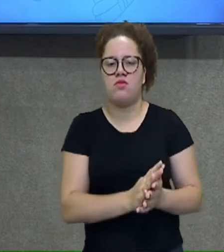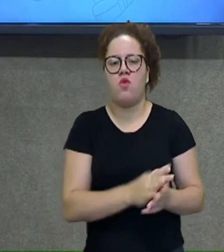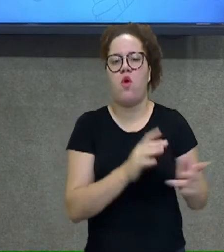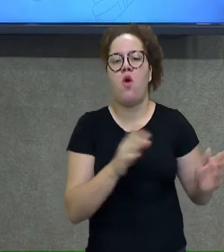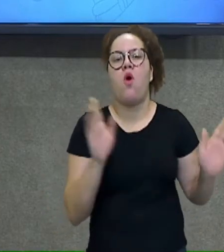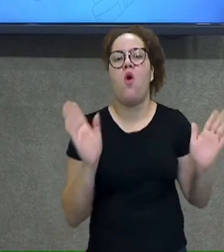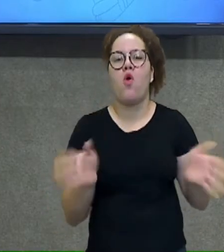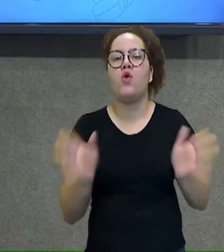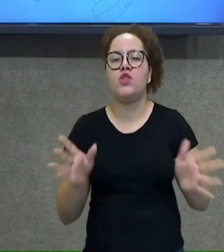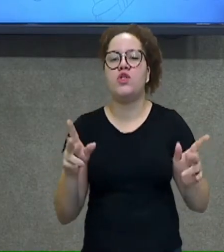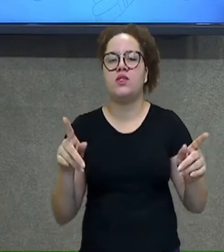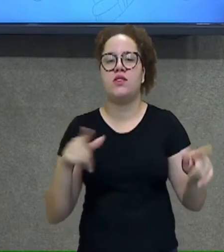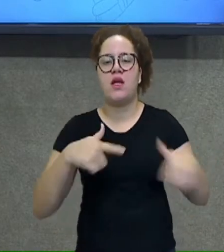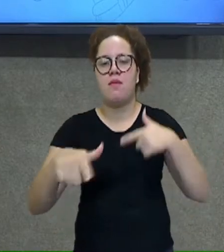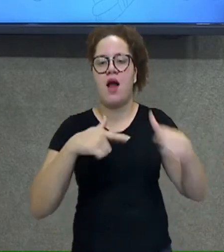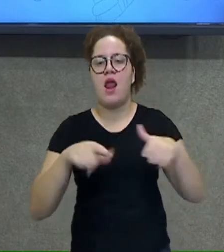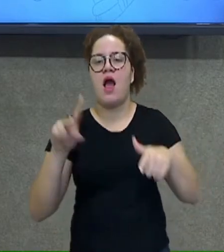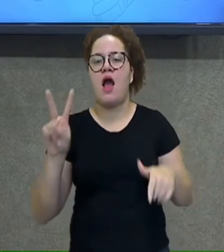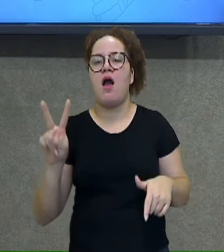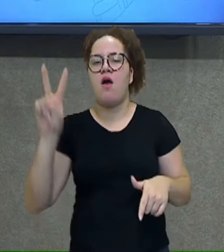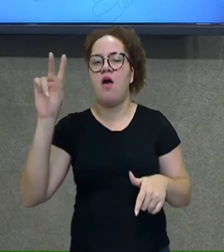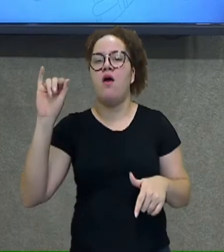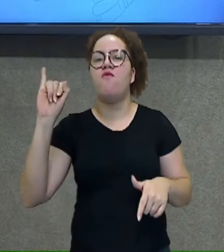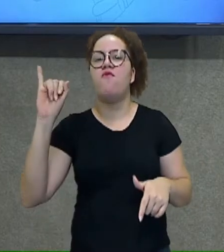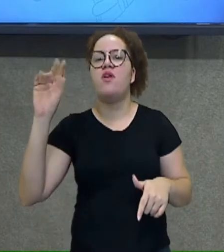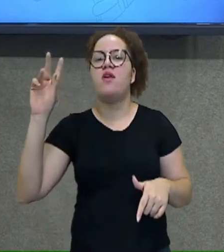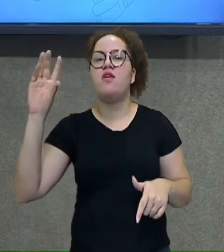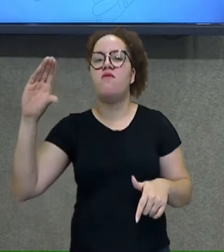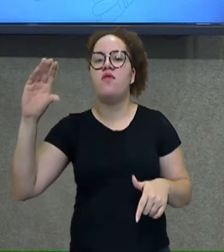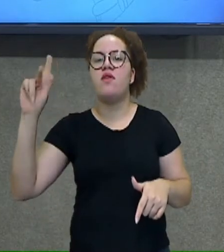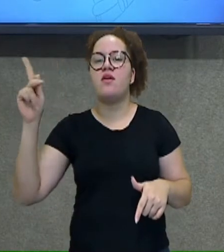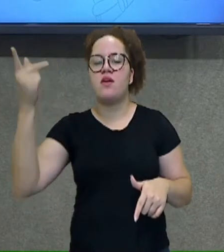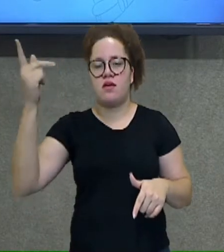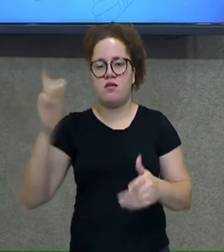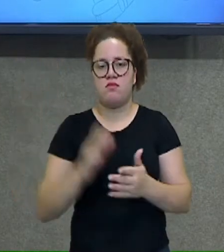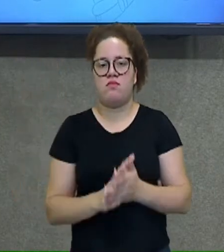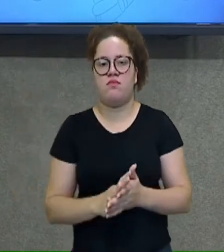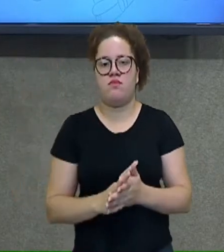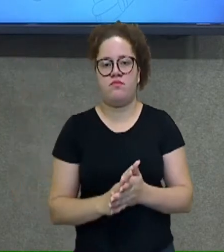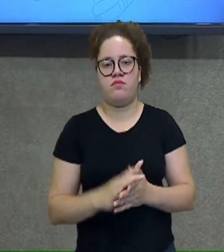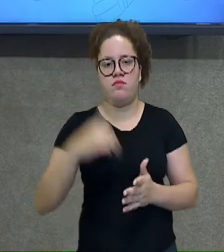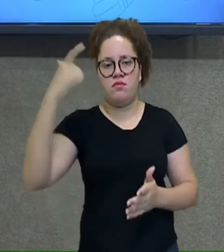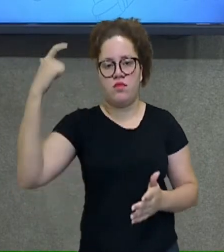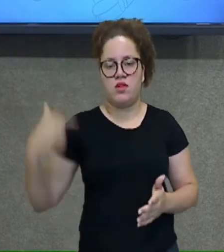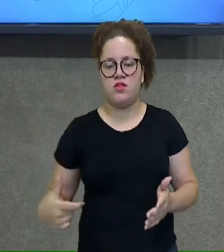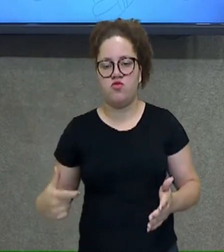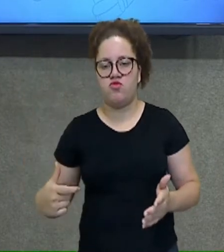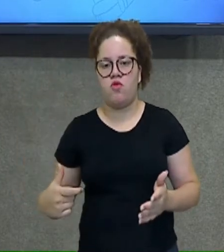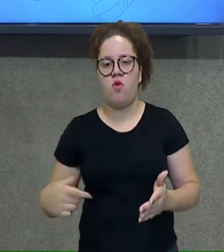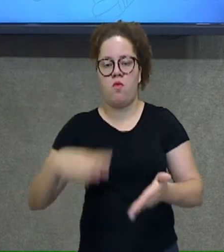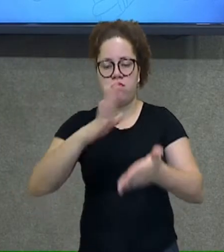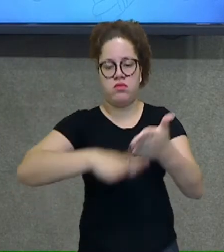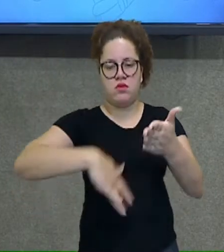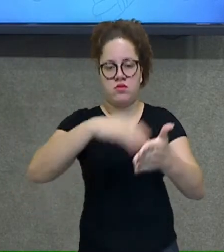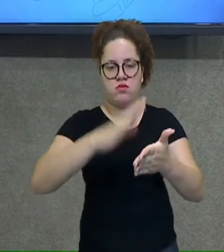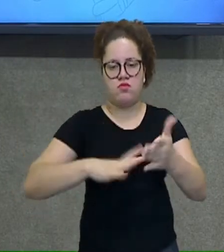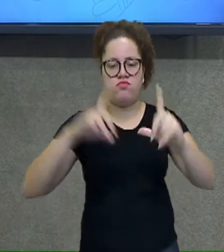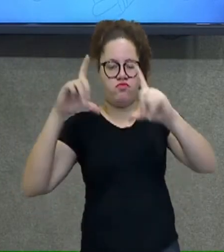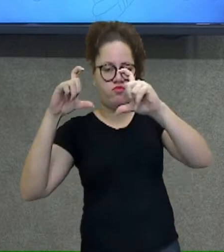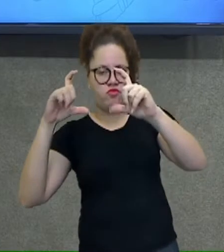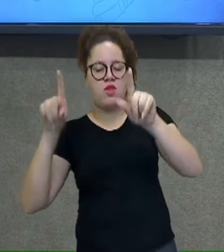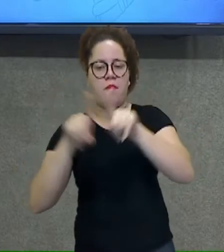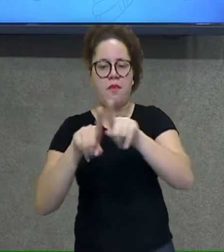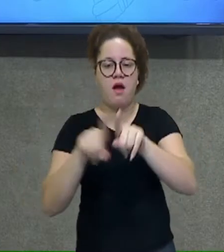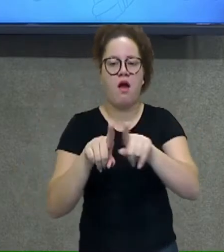trabalhar hoje, que é o Vicky Muniz. Um artista, fotógrafo, pintor, que com o seu olhar apurado, com a sua